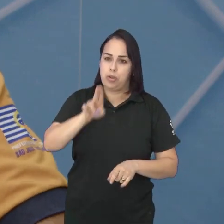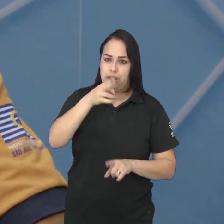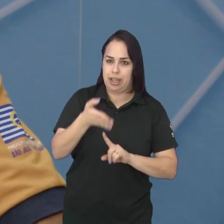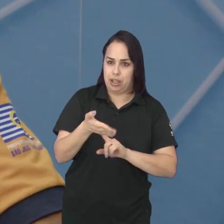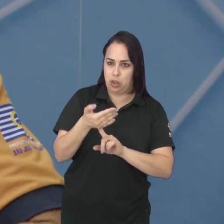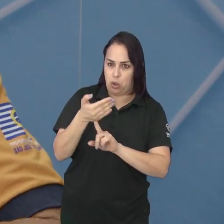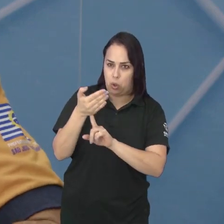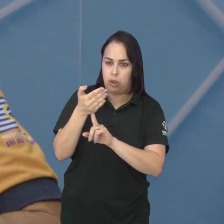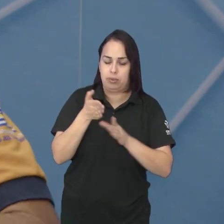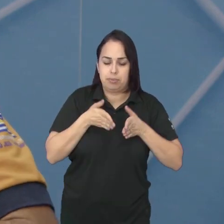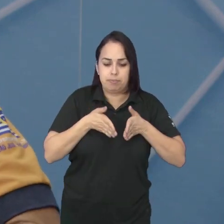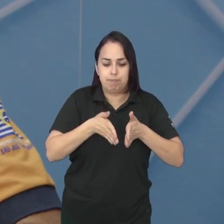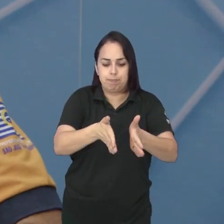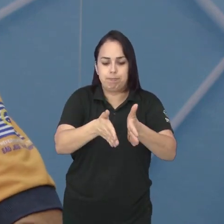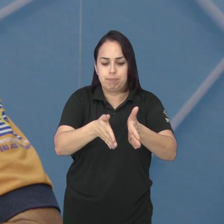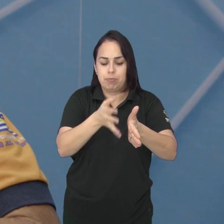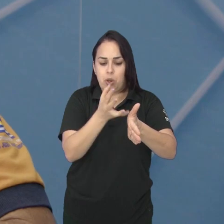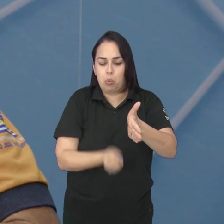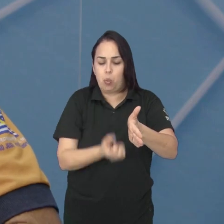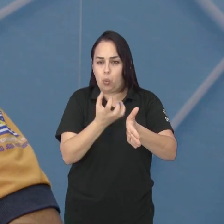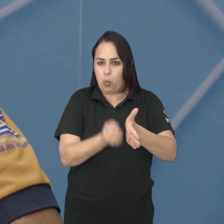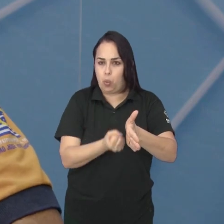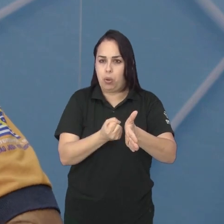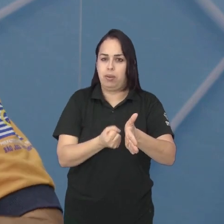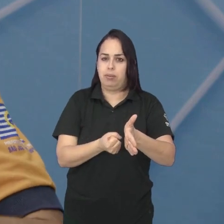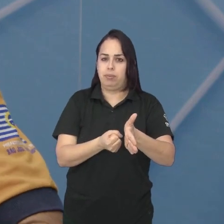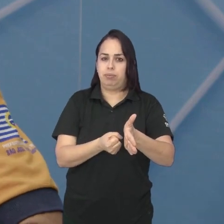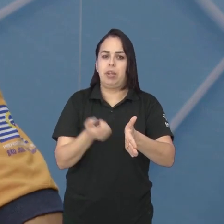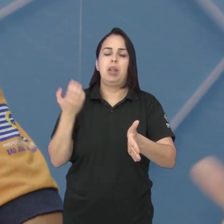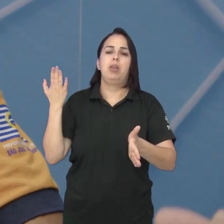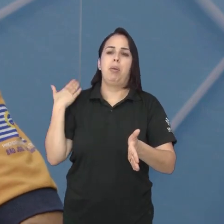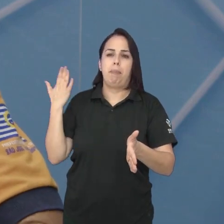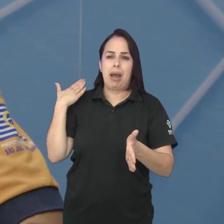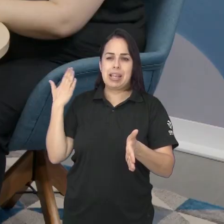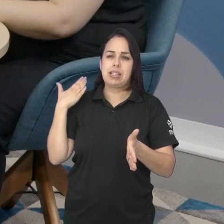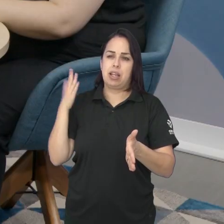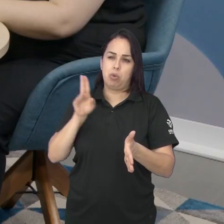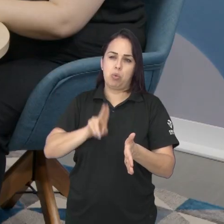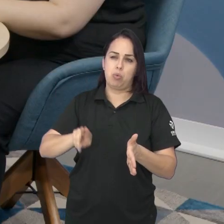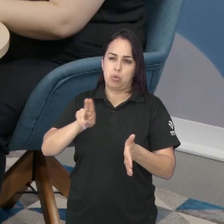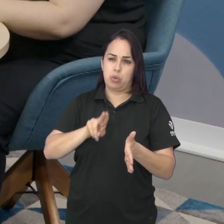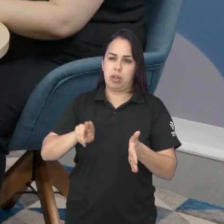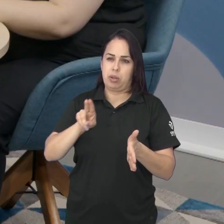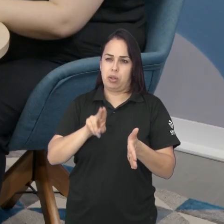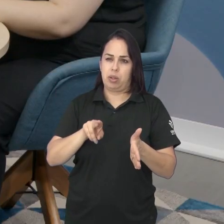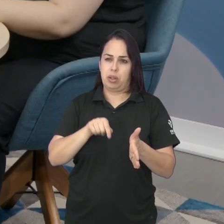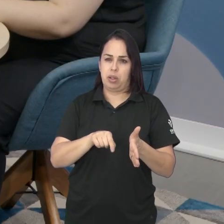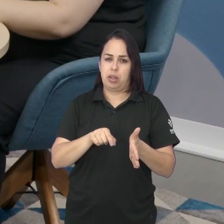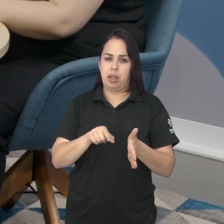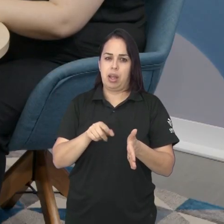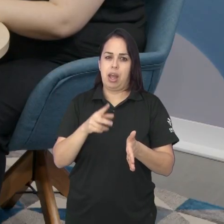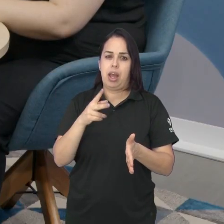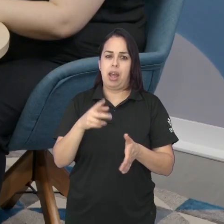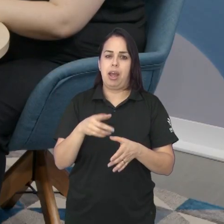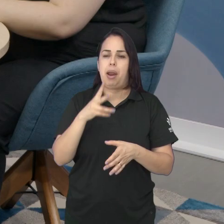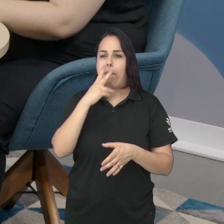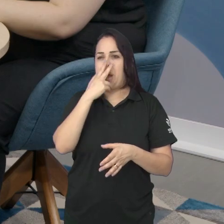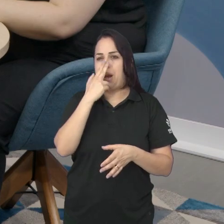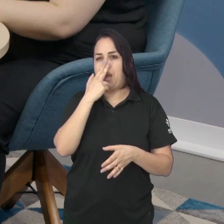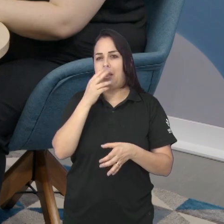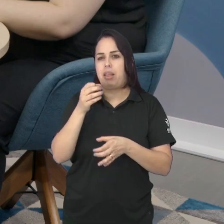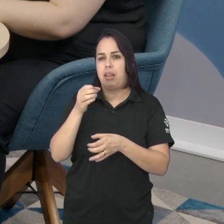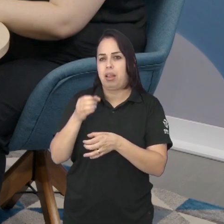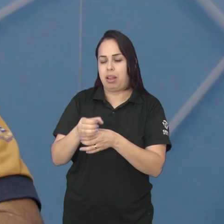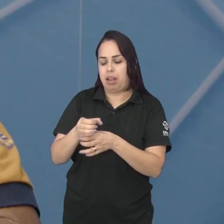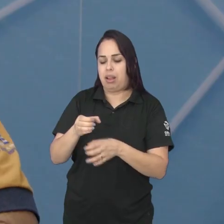uso da tecnologia, hoje nós temos os pluviômetros automáticos. No passado, né, a gente usava o pluviômetro, que era o copinho ainda,